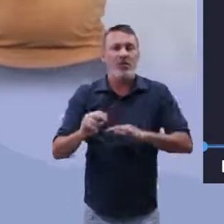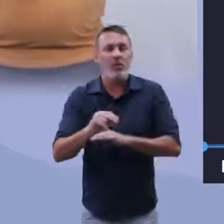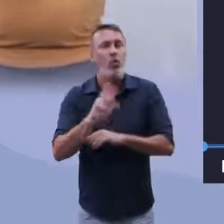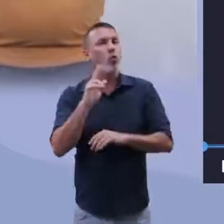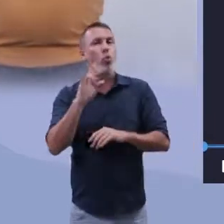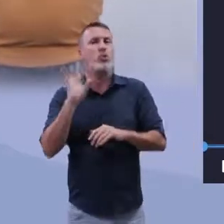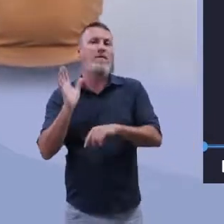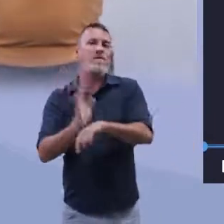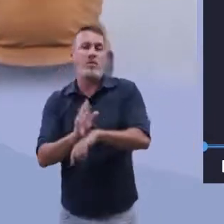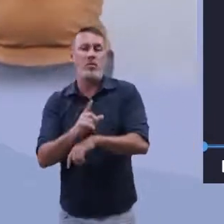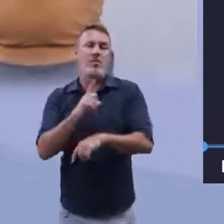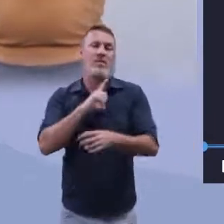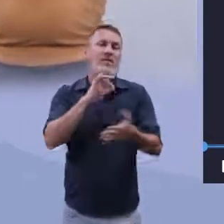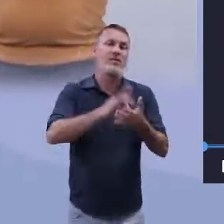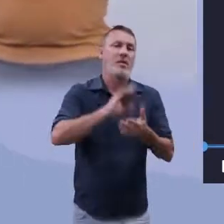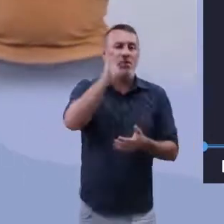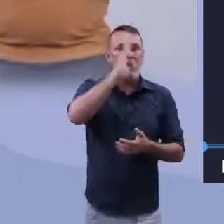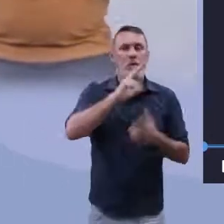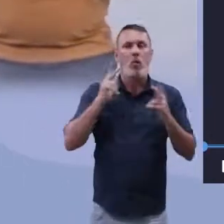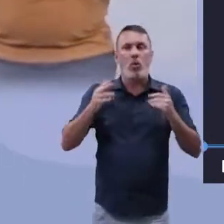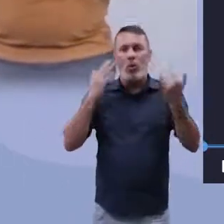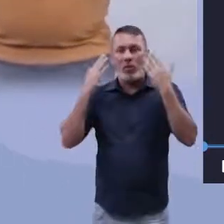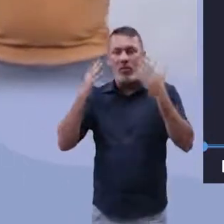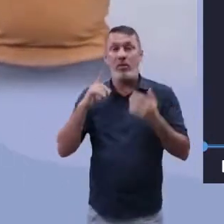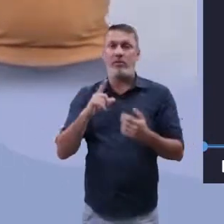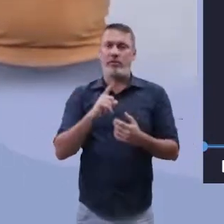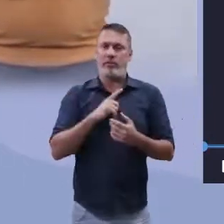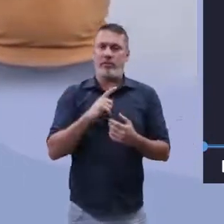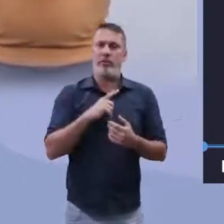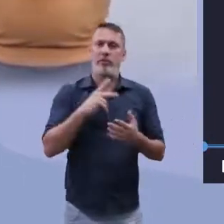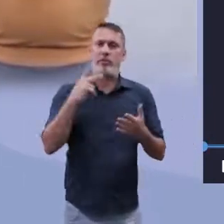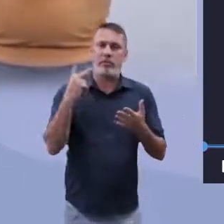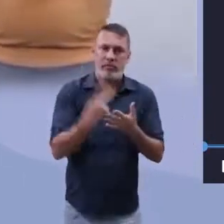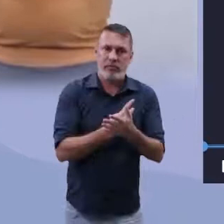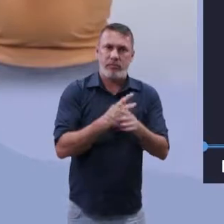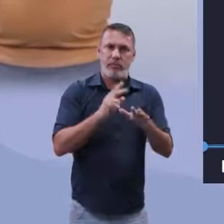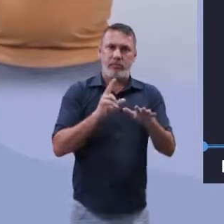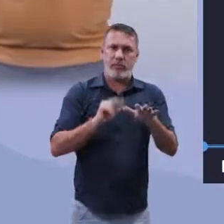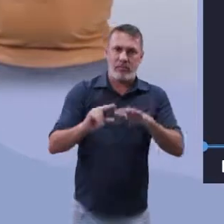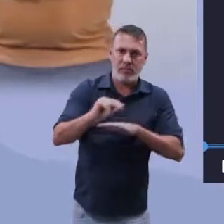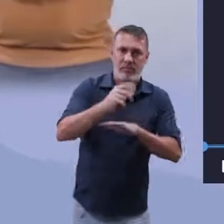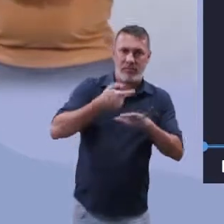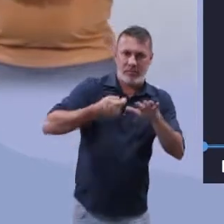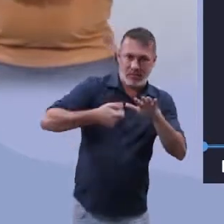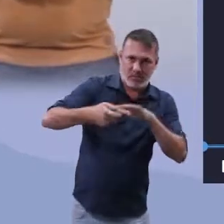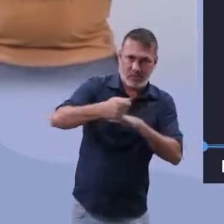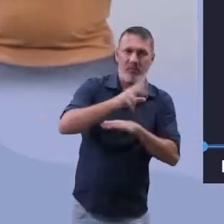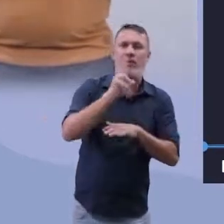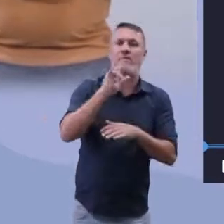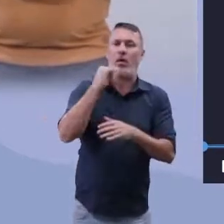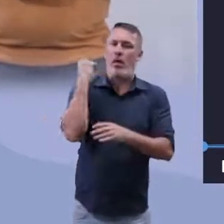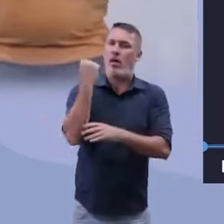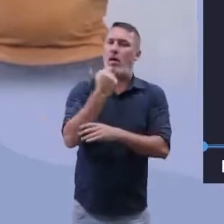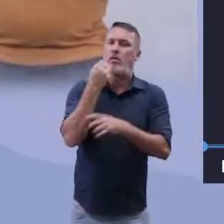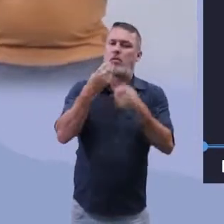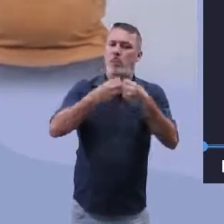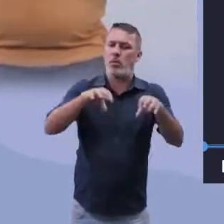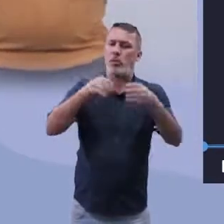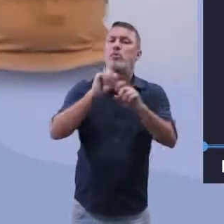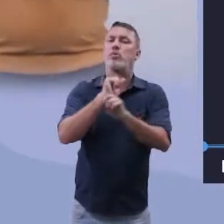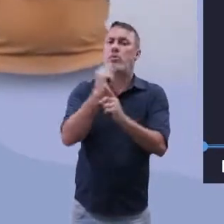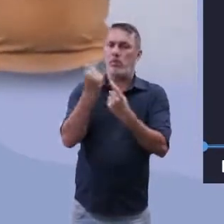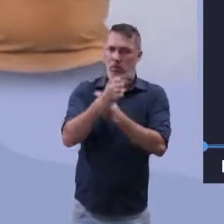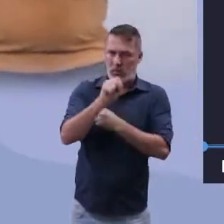na ficção, mas também está na realidade do brasileiro, que tem graves consequências, prejuízos à sociedade. Então